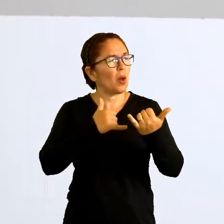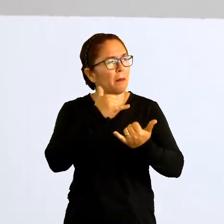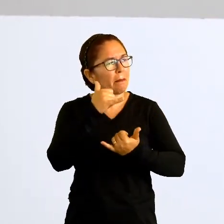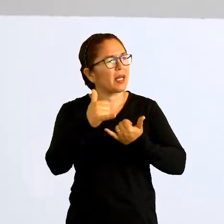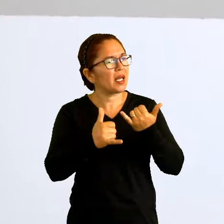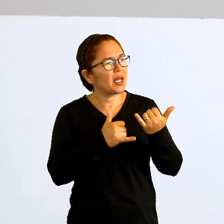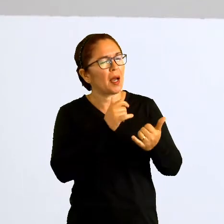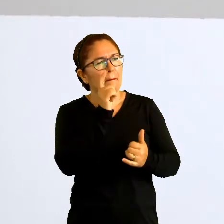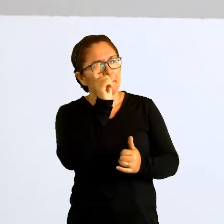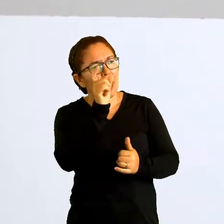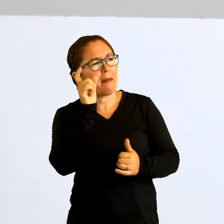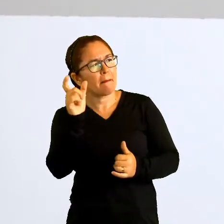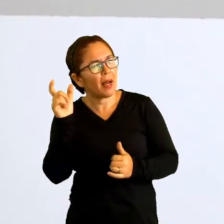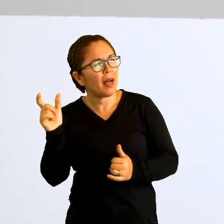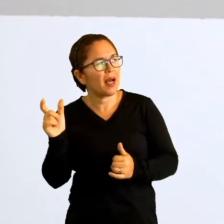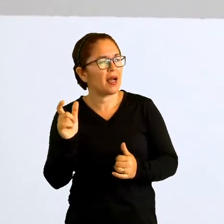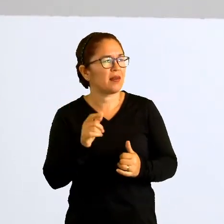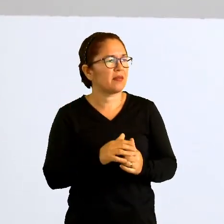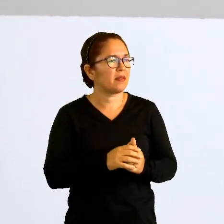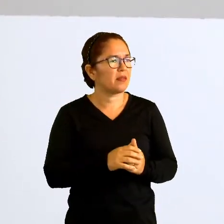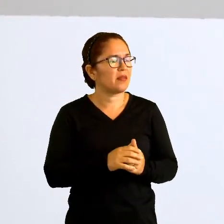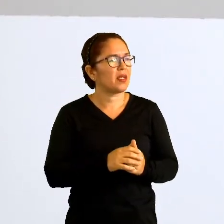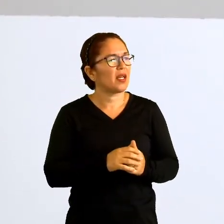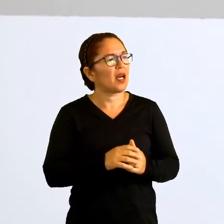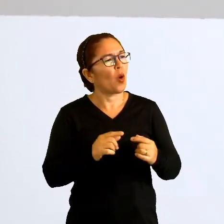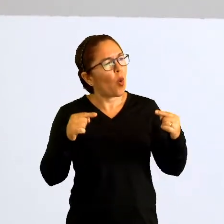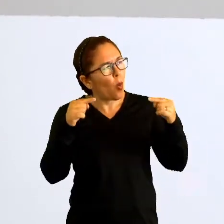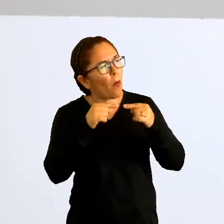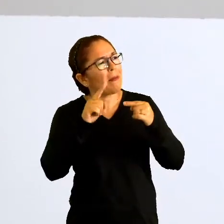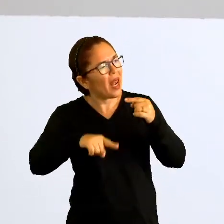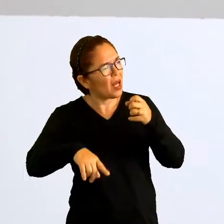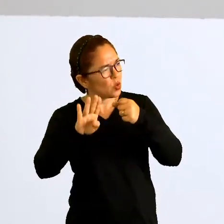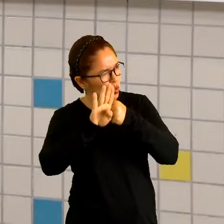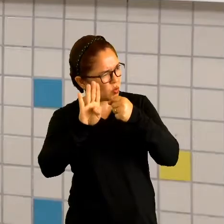ou stop, estamos escrevendo substantivos?